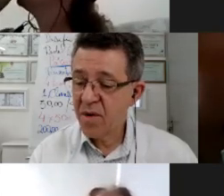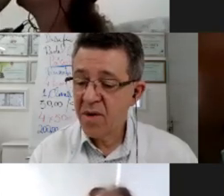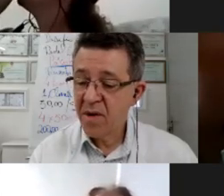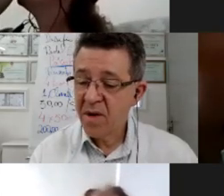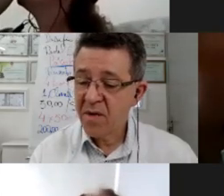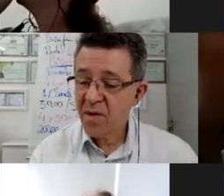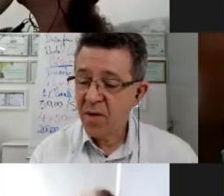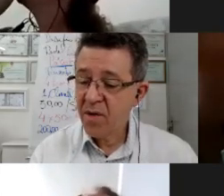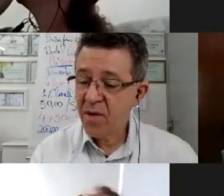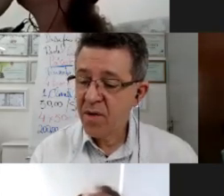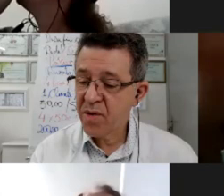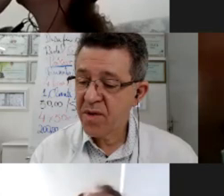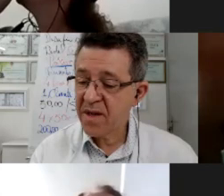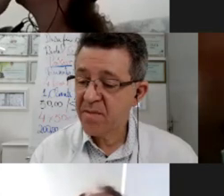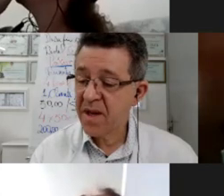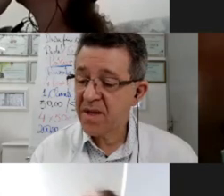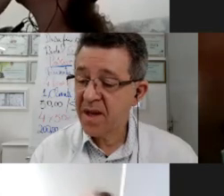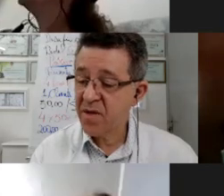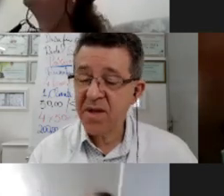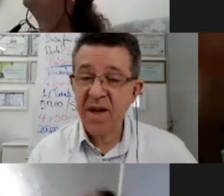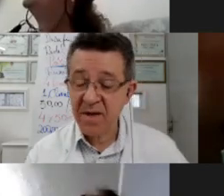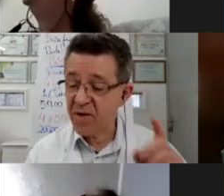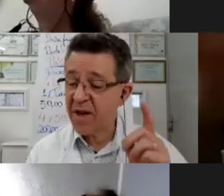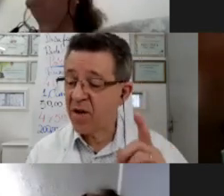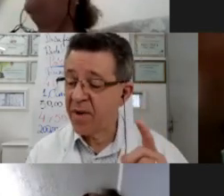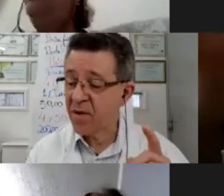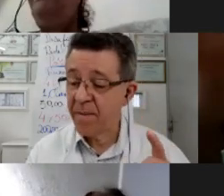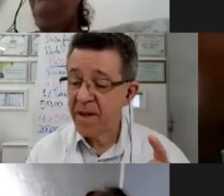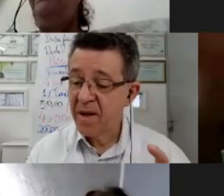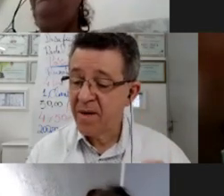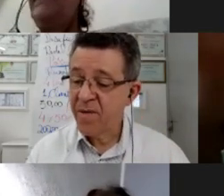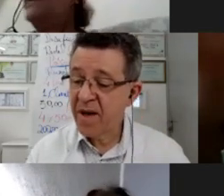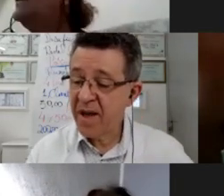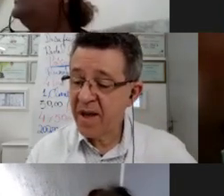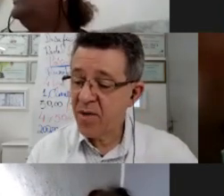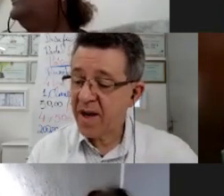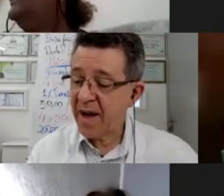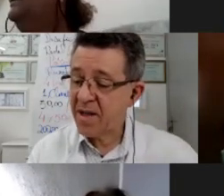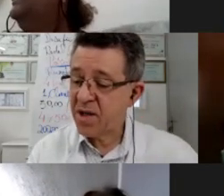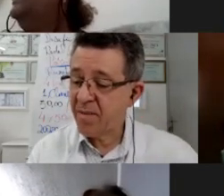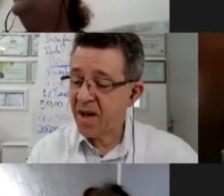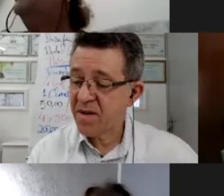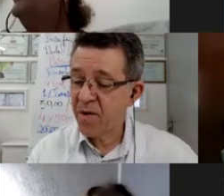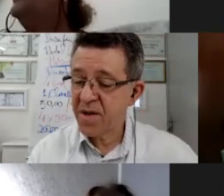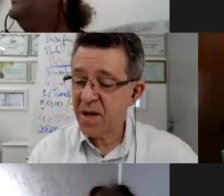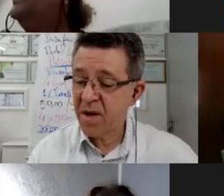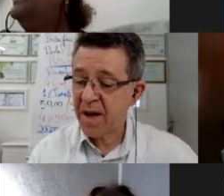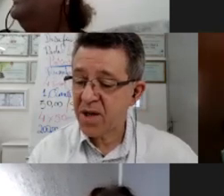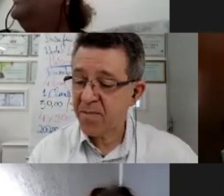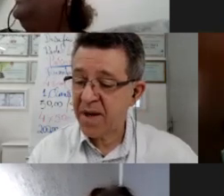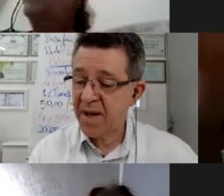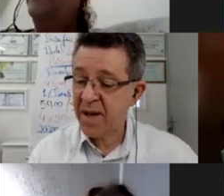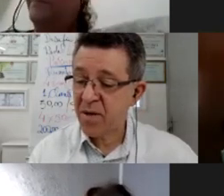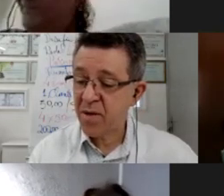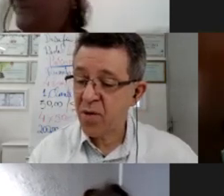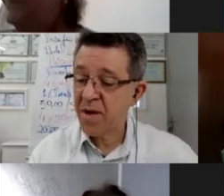publicando sobre o curso nas minhas redes sociais, foi isso que ela comentou. Fui ganhando a cada dia mais força e